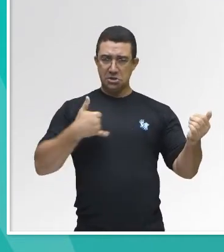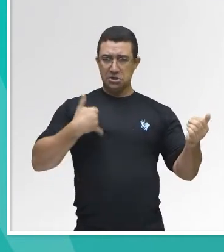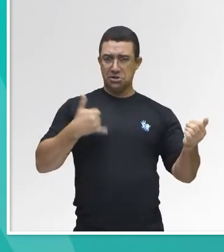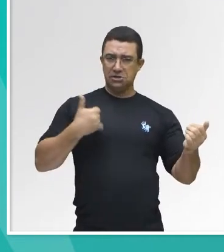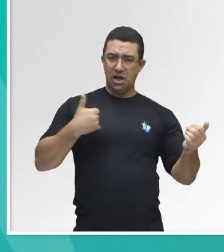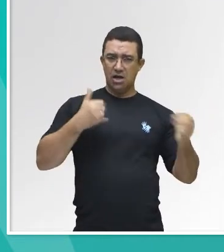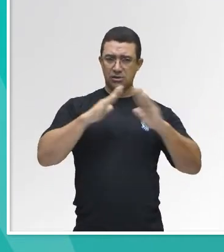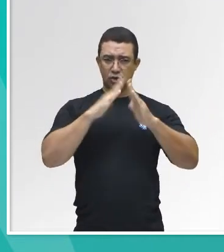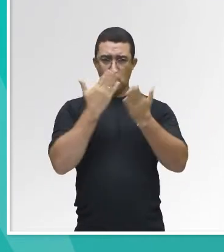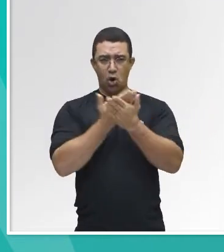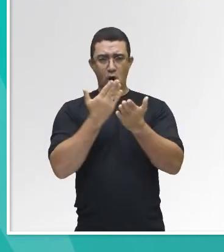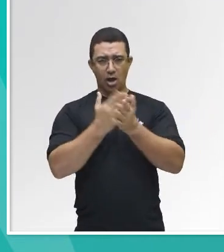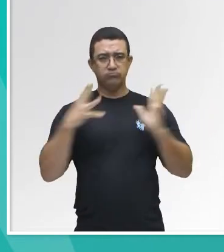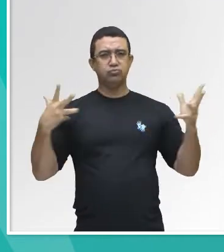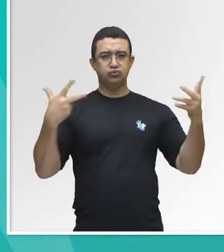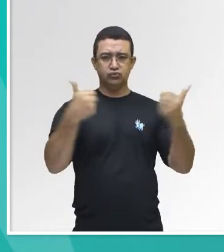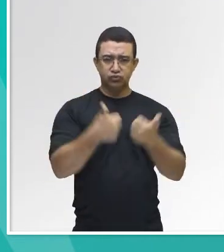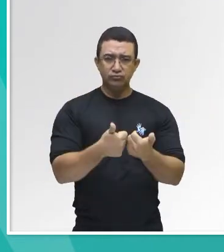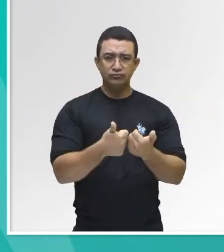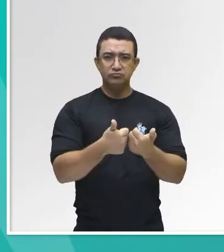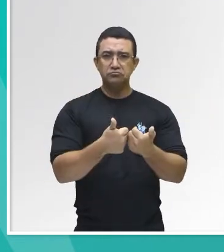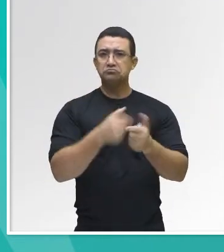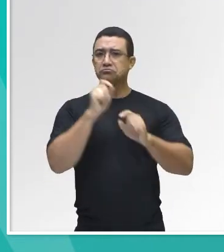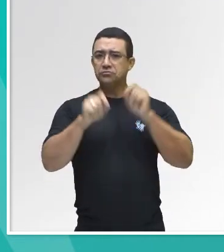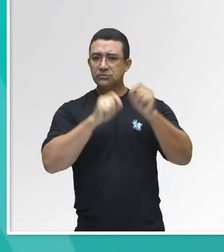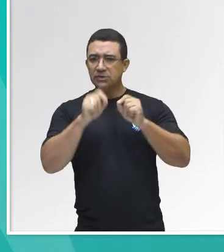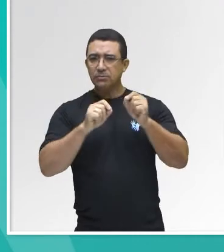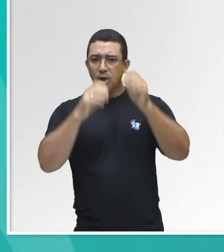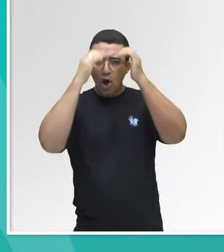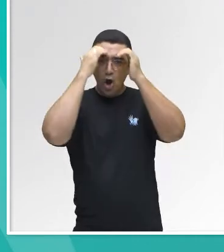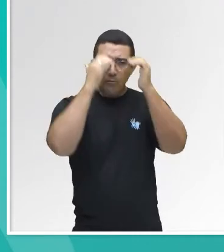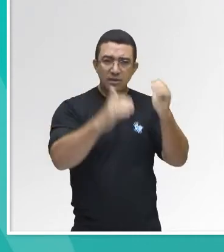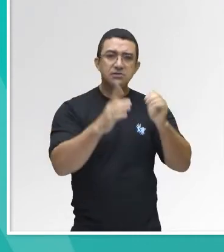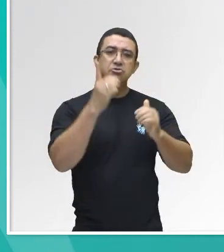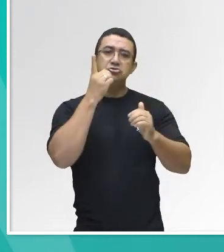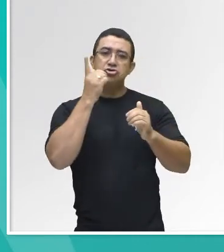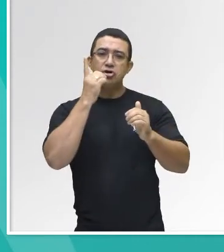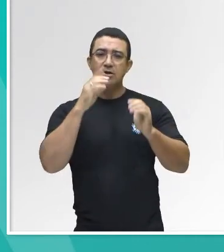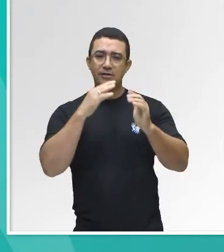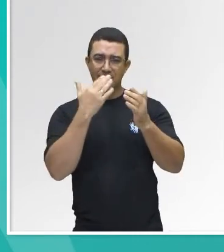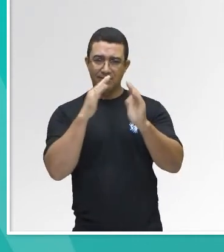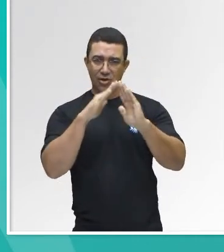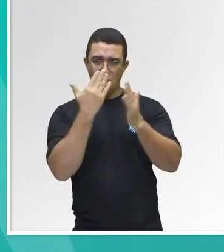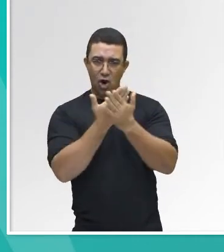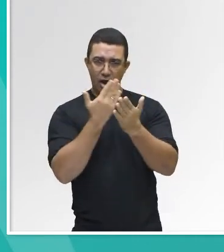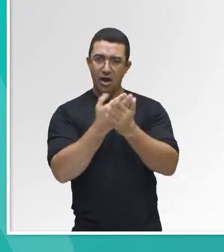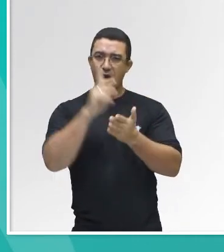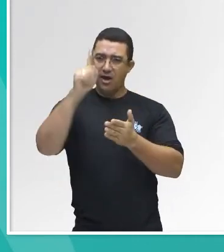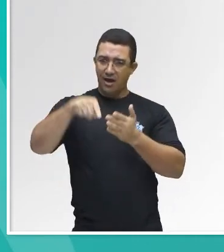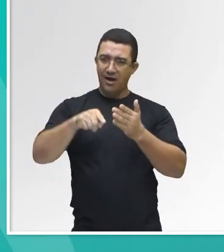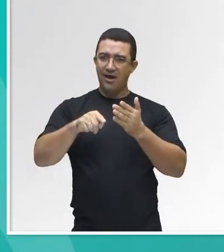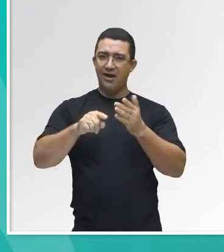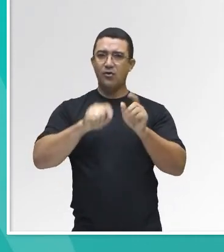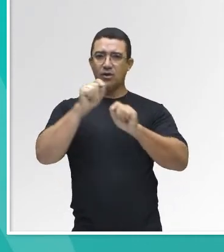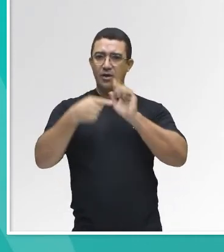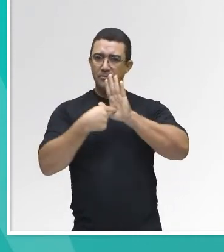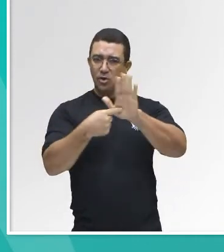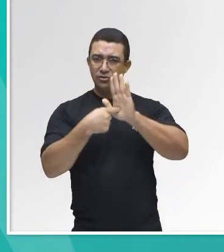idade escolar completa, que cumprem o dia escolar, são pontuais,